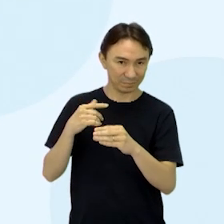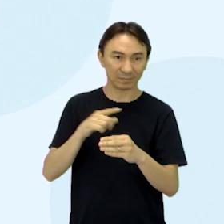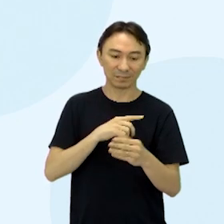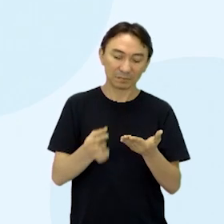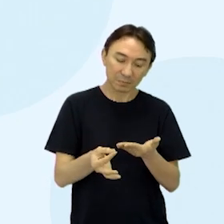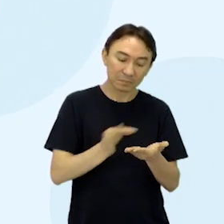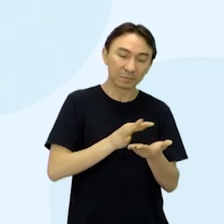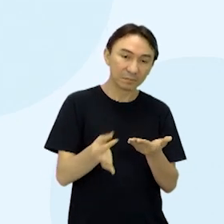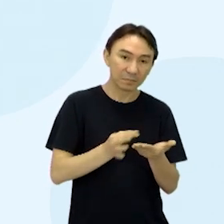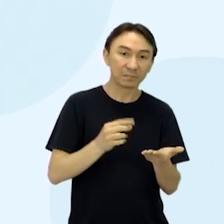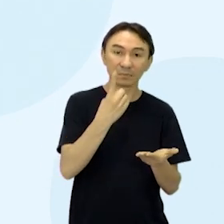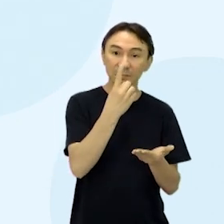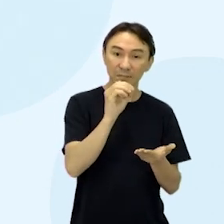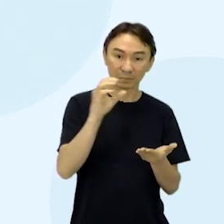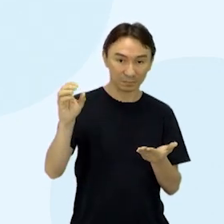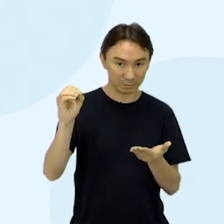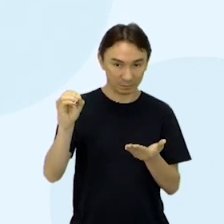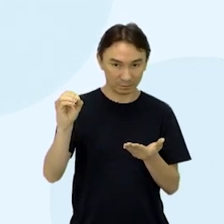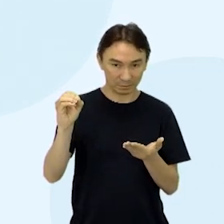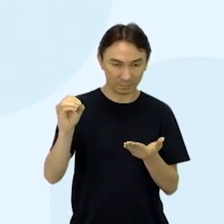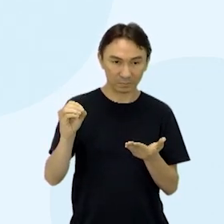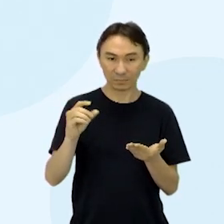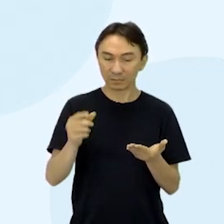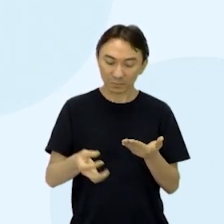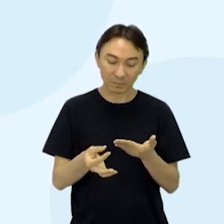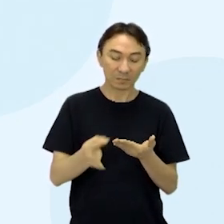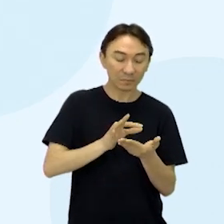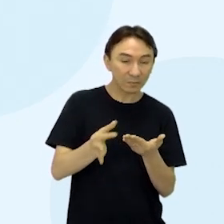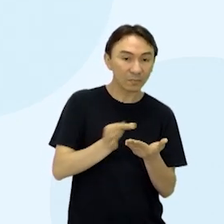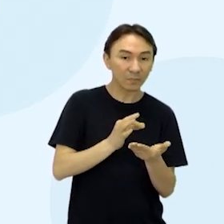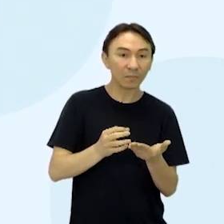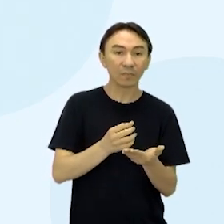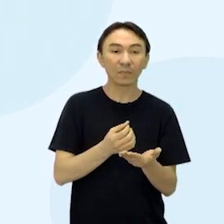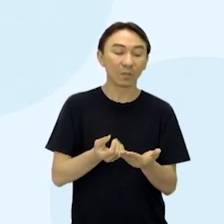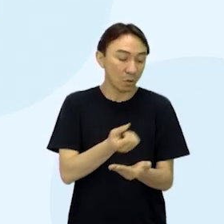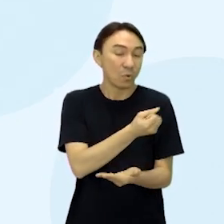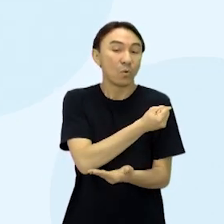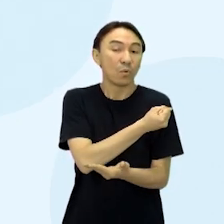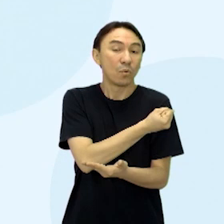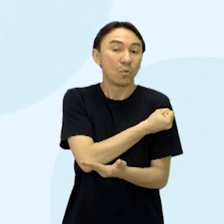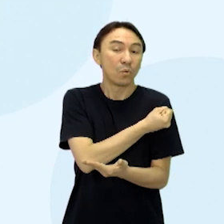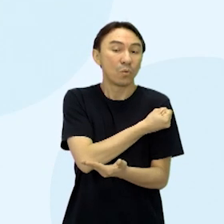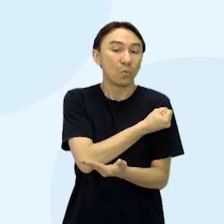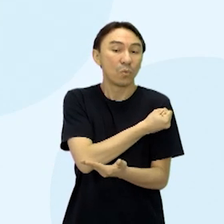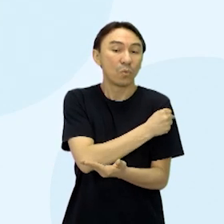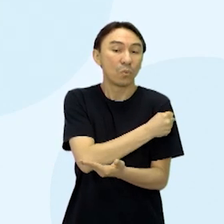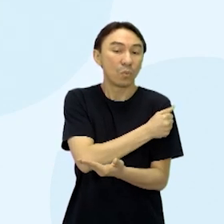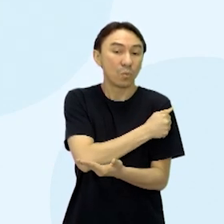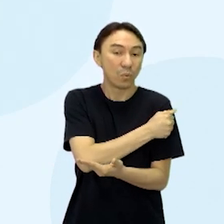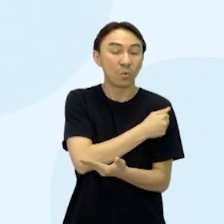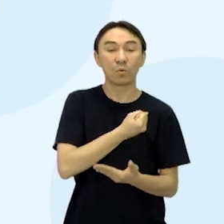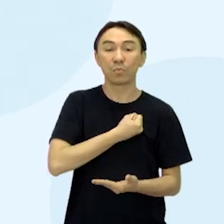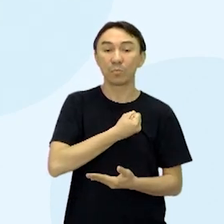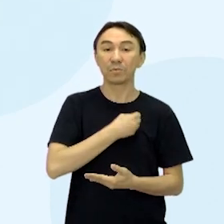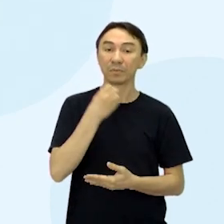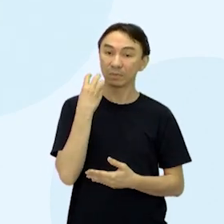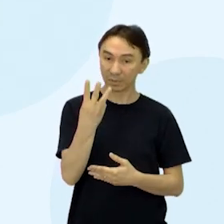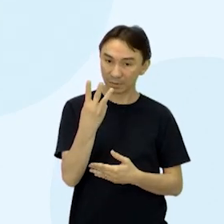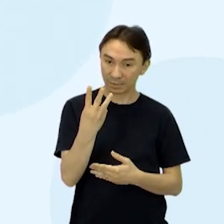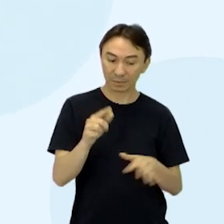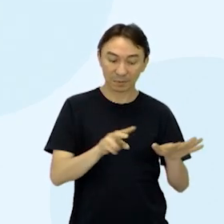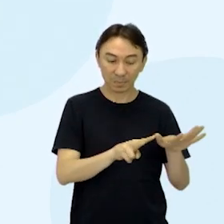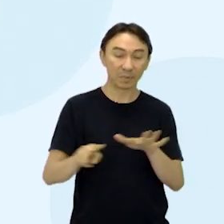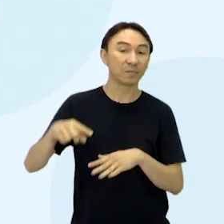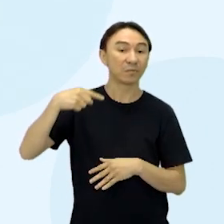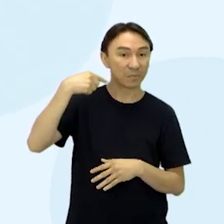3 de vocês. Lembrando que a gente ainda tá no volume 3, a gente tá na segunda aula do volume 3 e na outra semana a gente vai começar